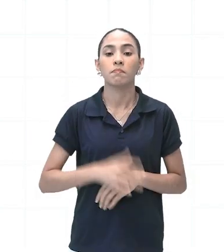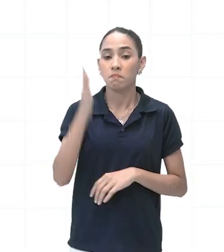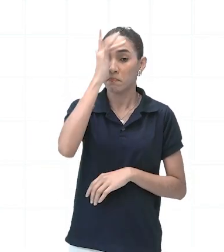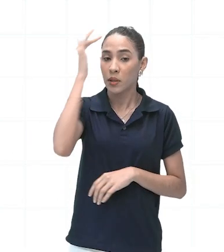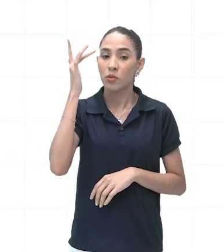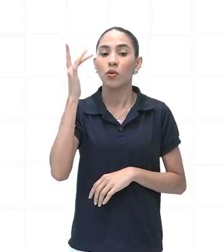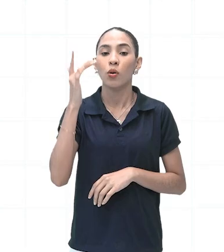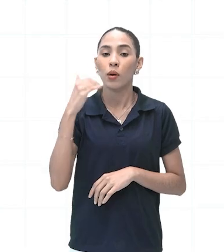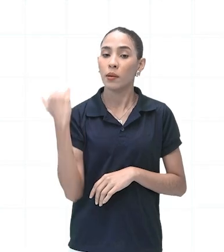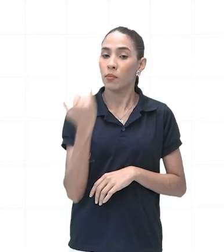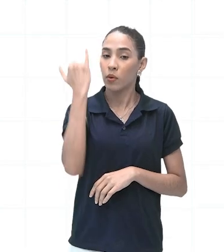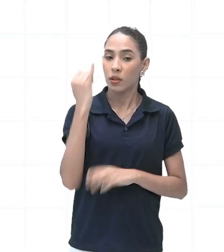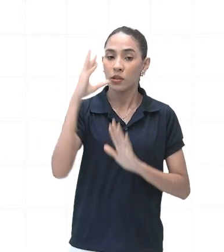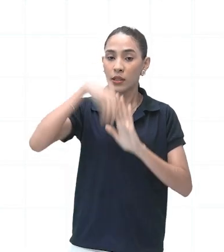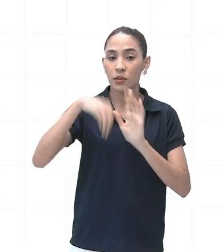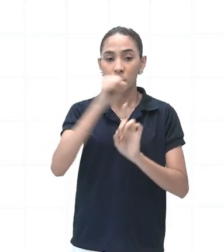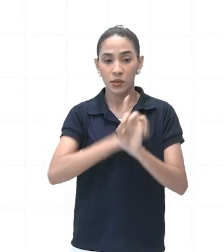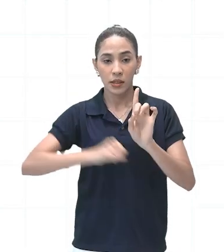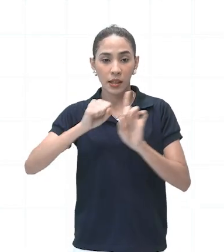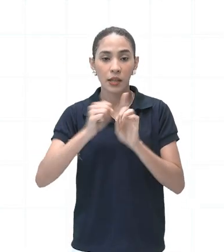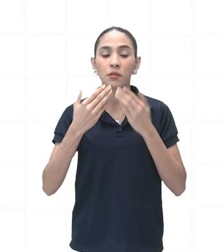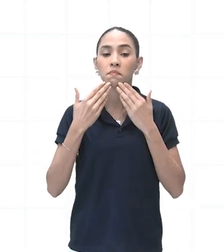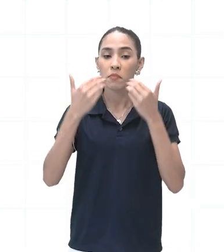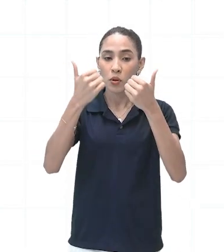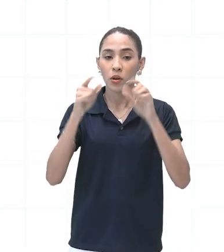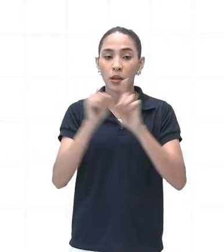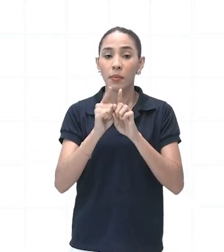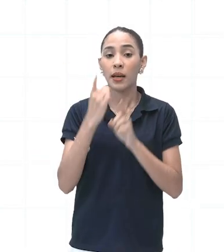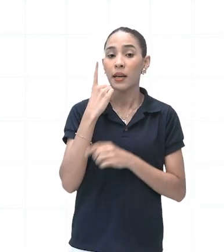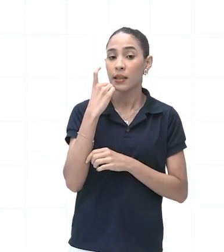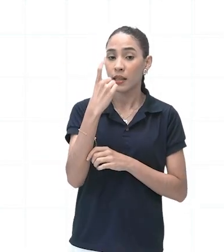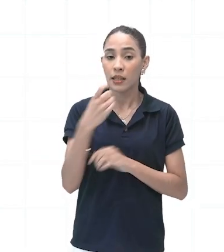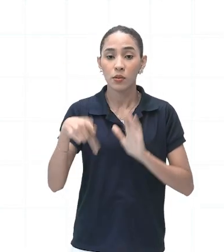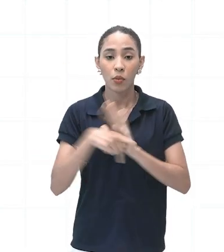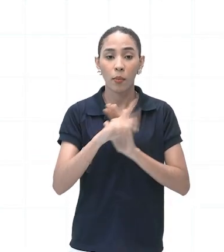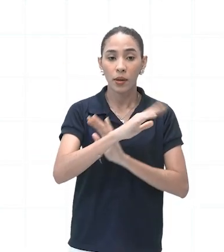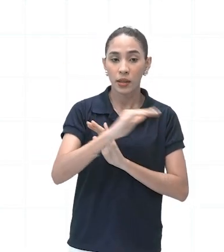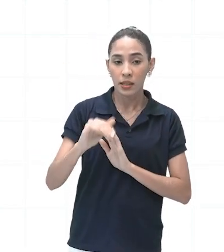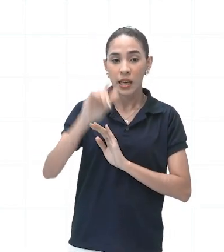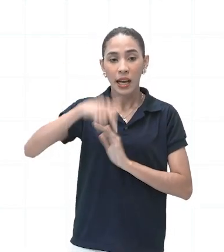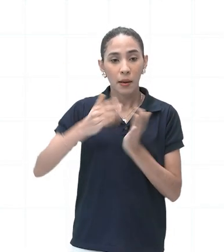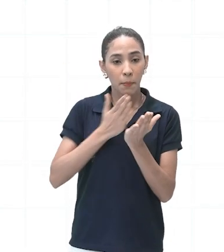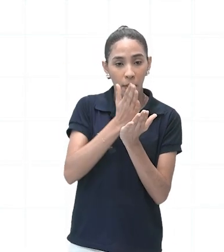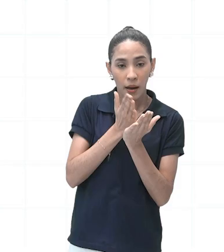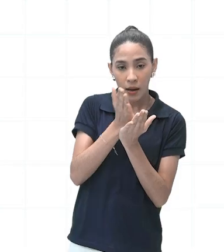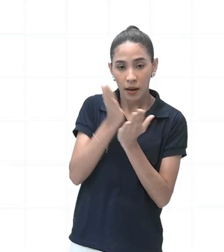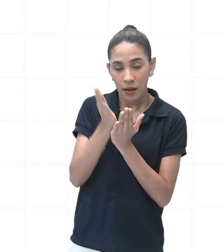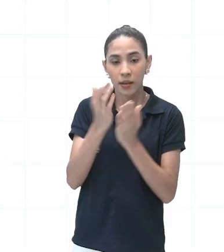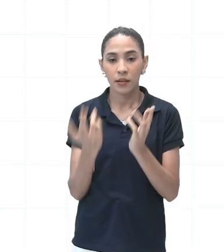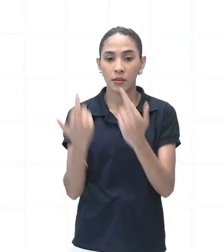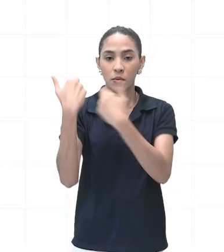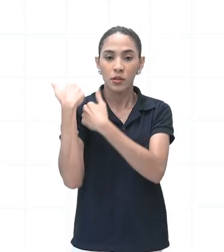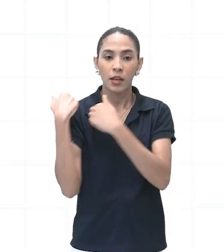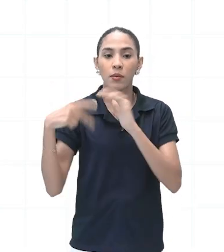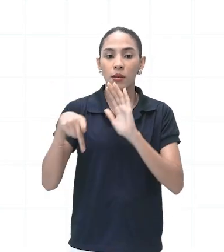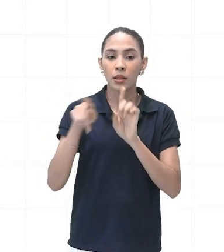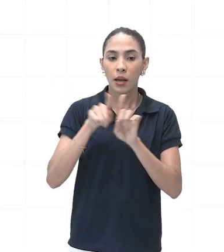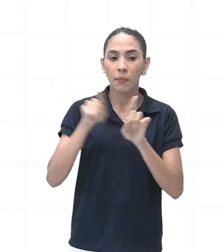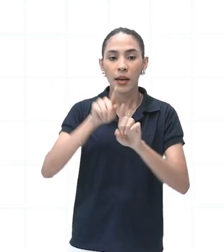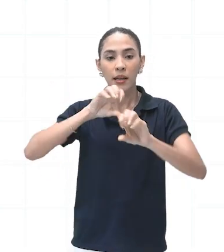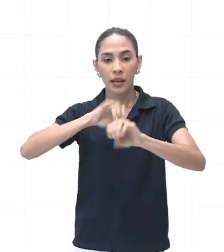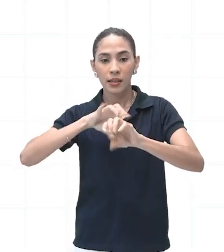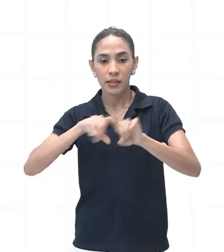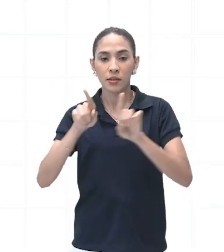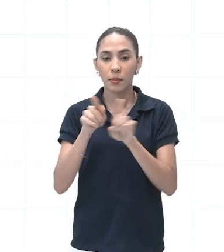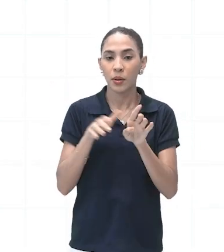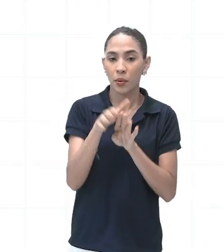da sociedade. Os melhores interesses da criança serão a diretriz a nortear os responsáveis pela sua